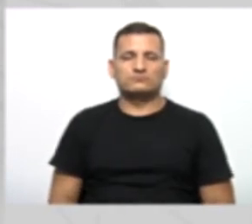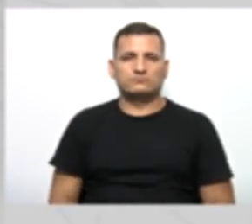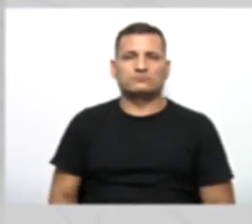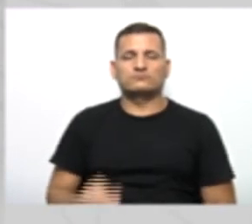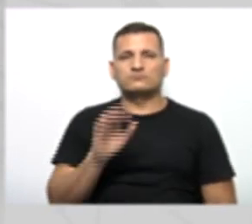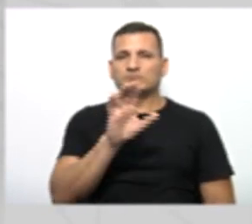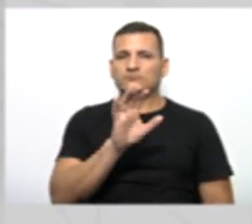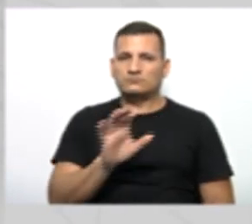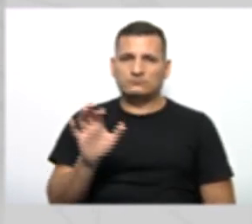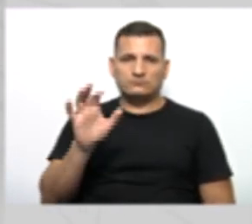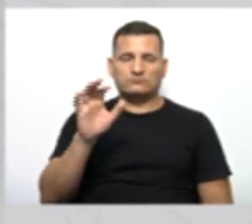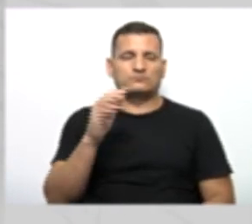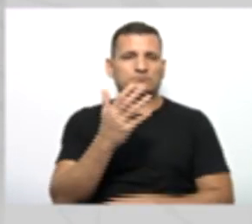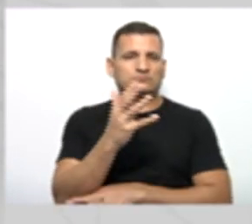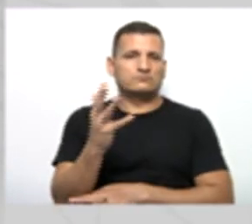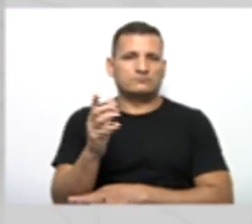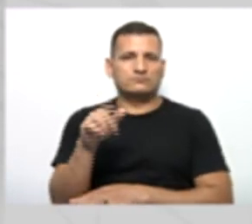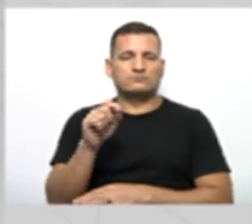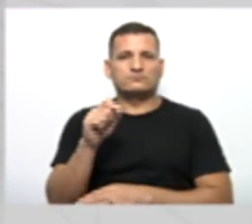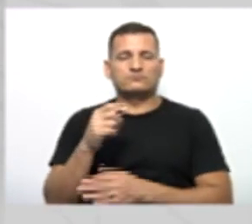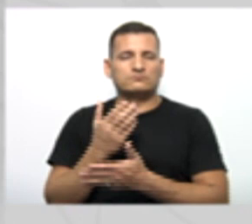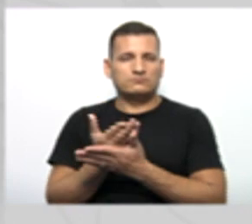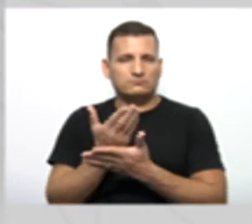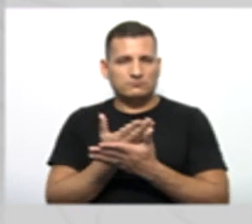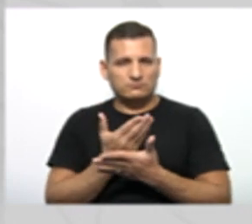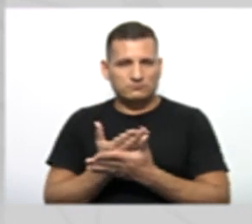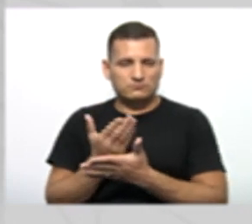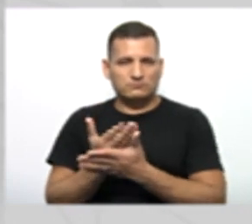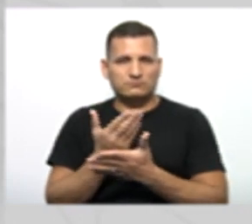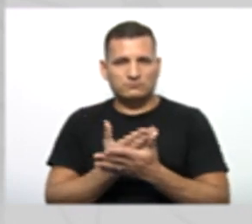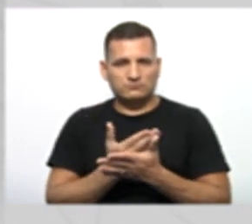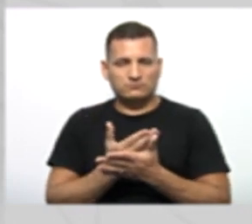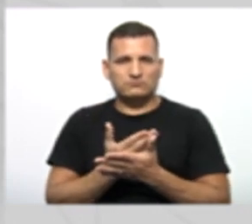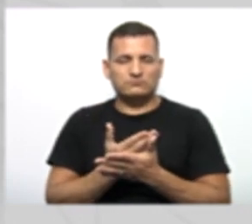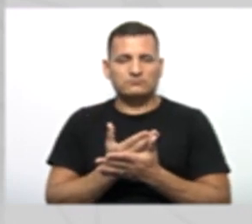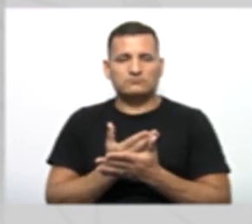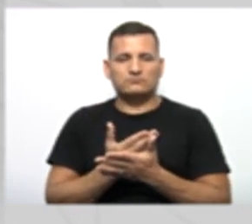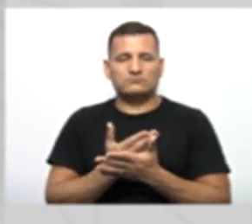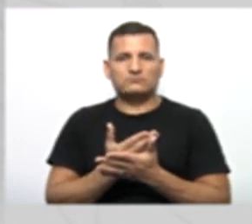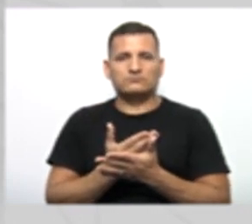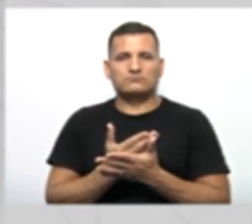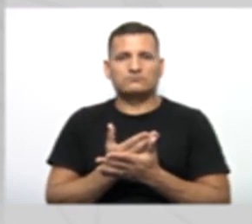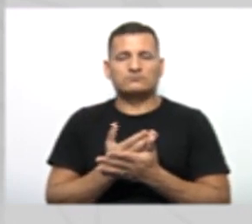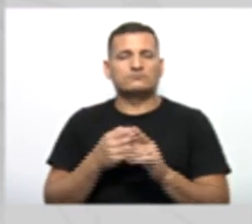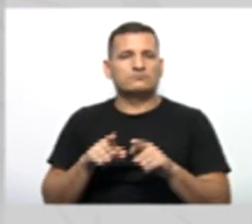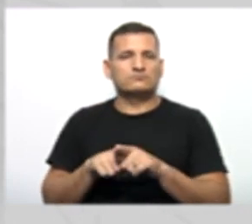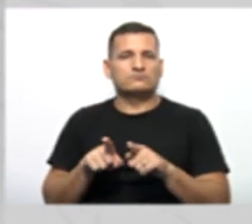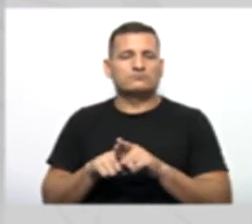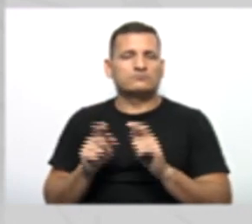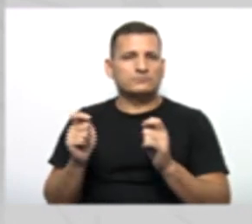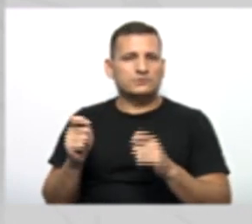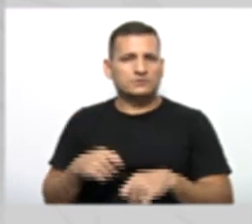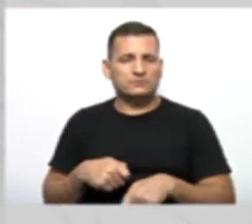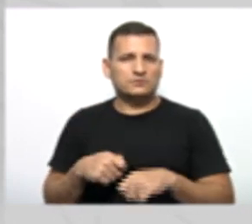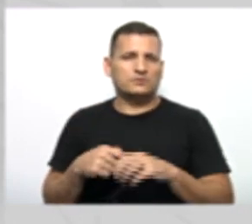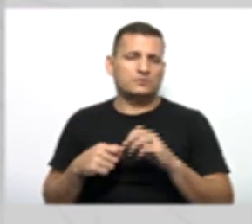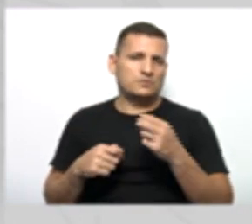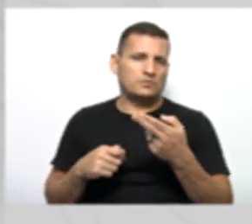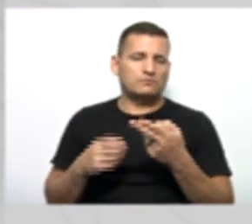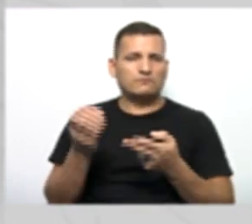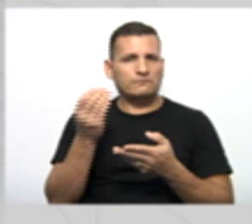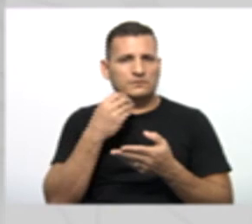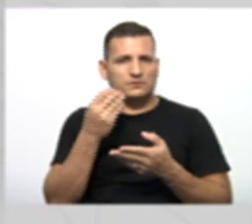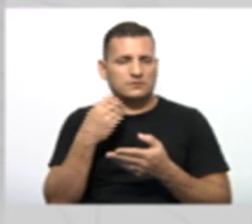ambiental, ele é justamente um estudo e estabelecimento das potencialidades e